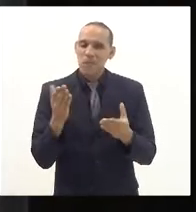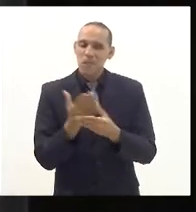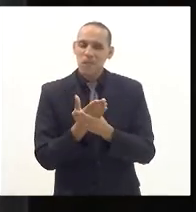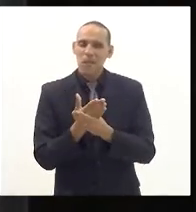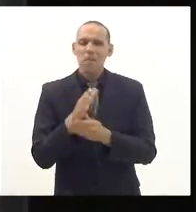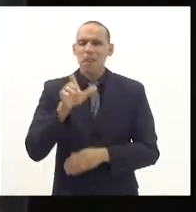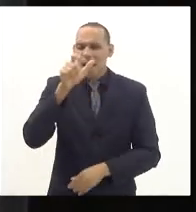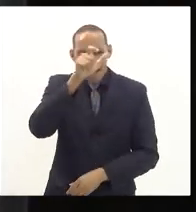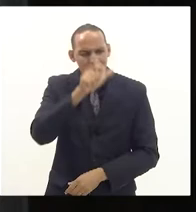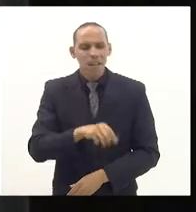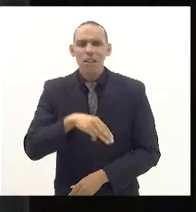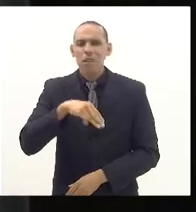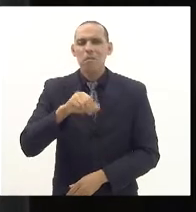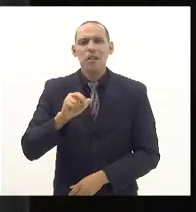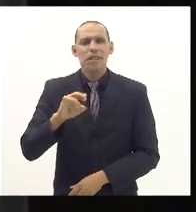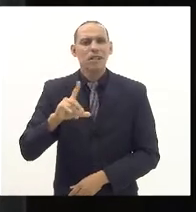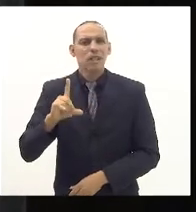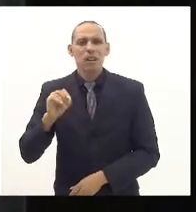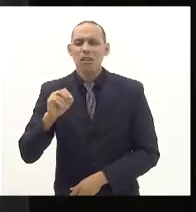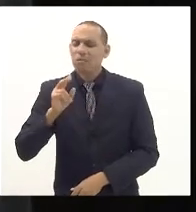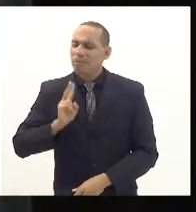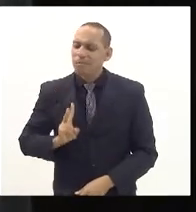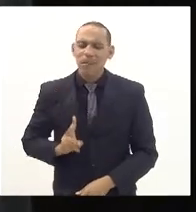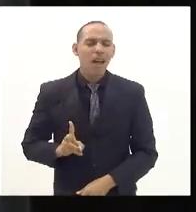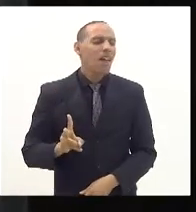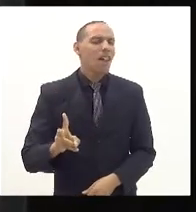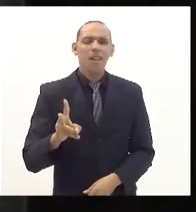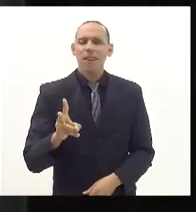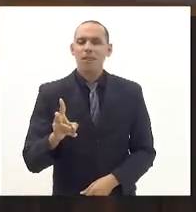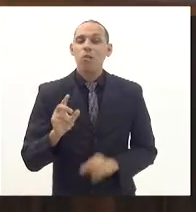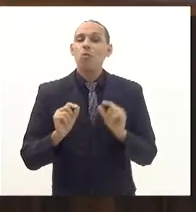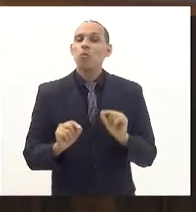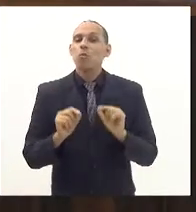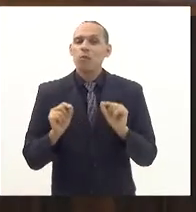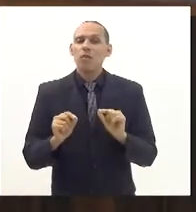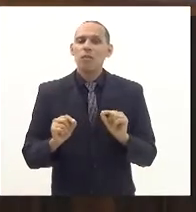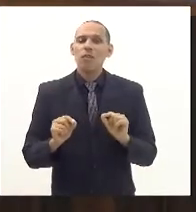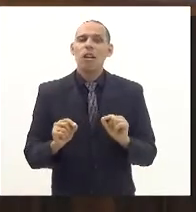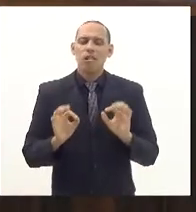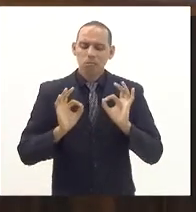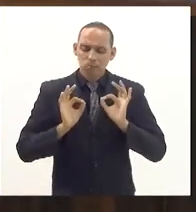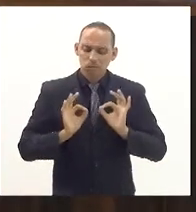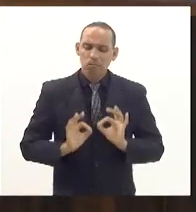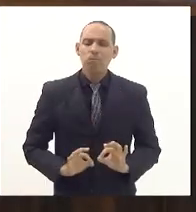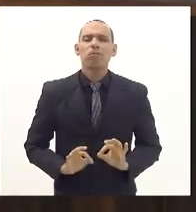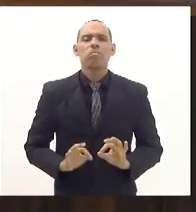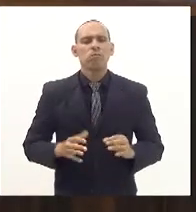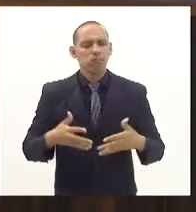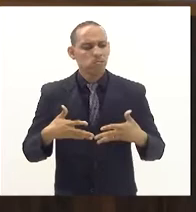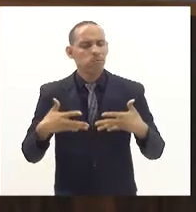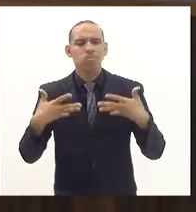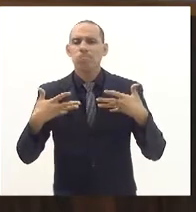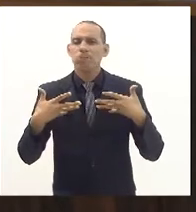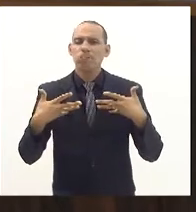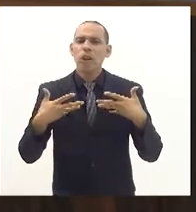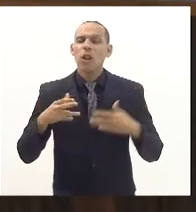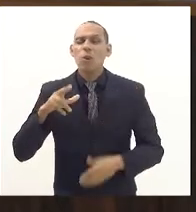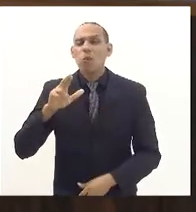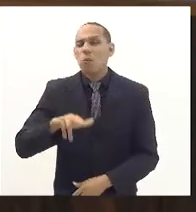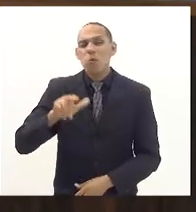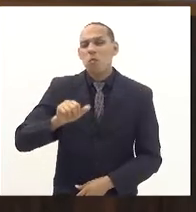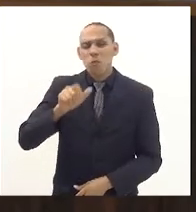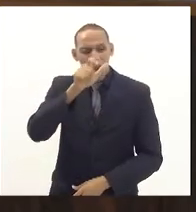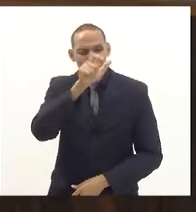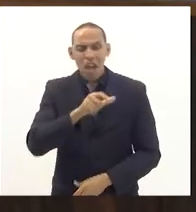o Marcelo sempre teve e a mesa de Trato urbanidade dignidade jamais